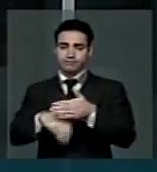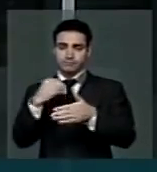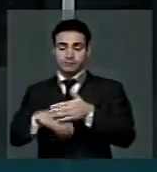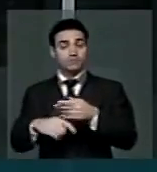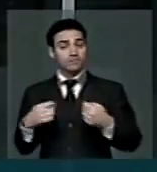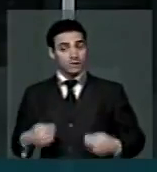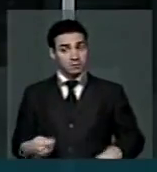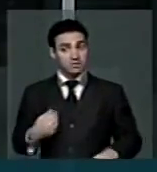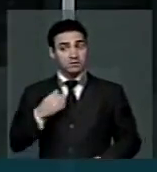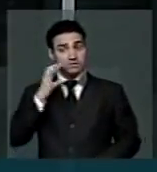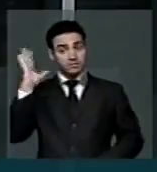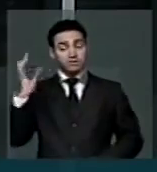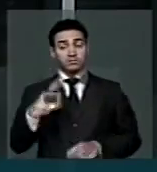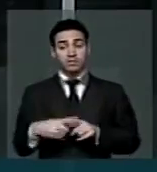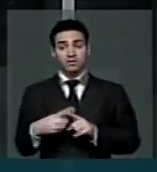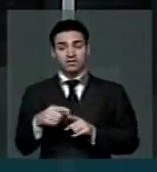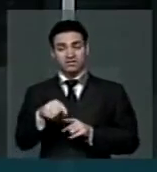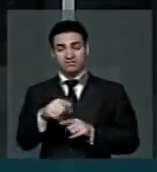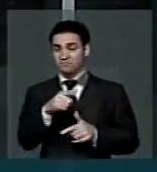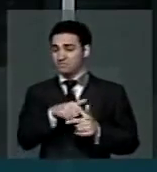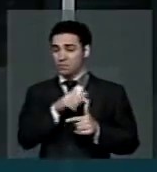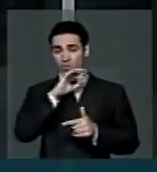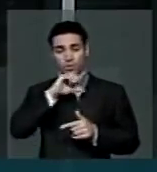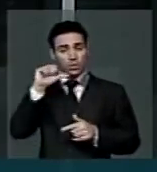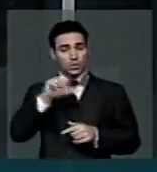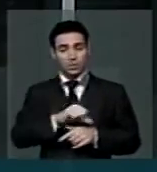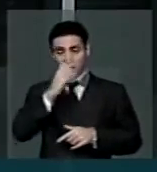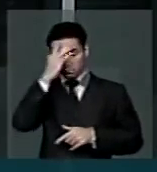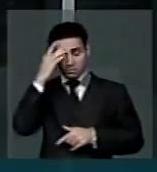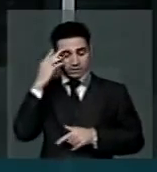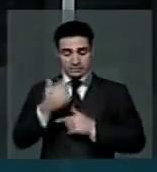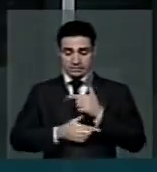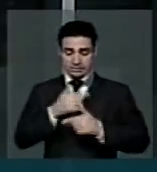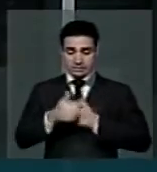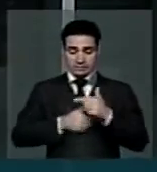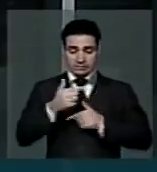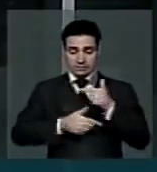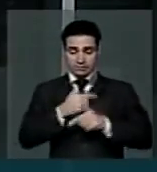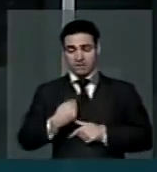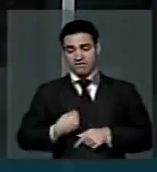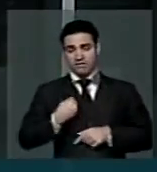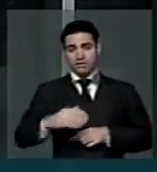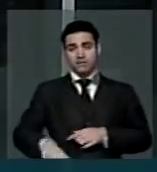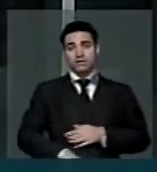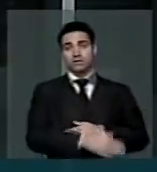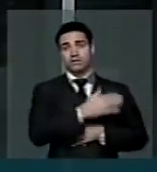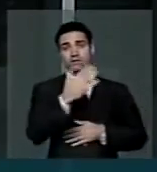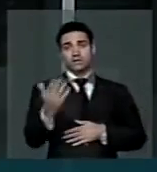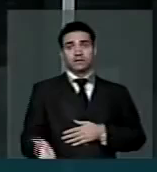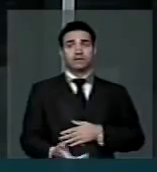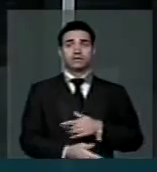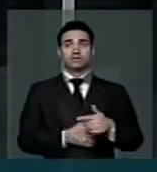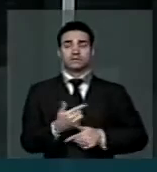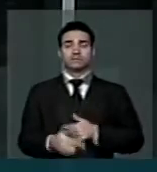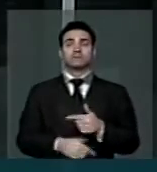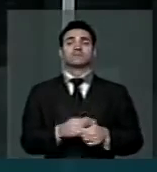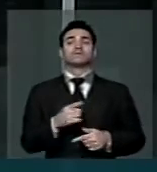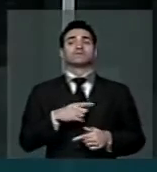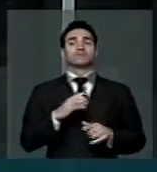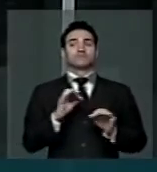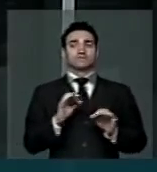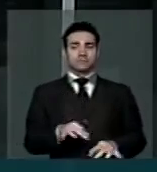que esse problema que tanto aflige aqueles que se dedicaram pela maior parte da sua vida à atividade